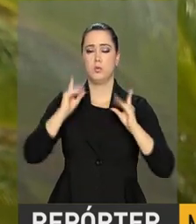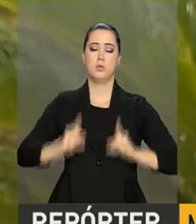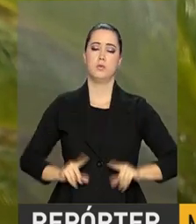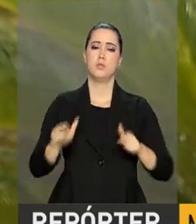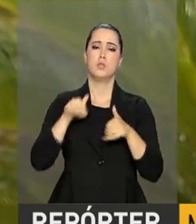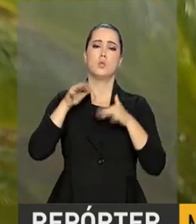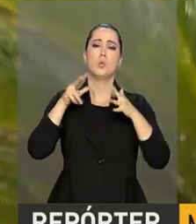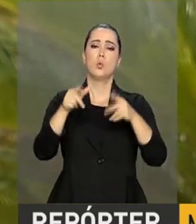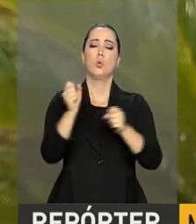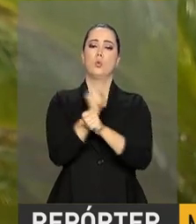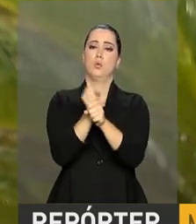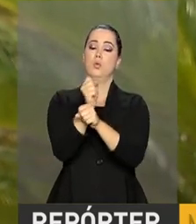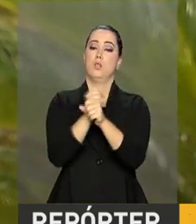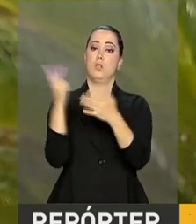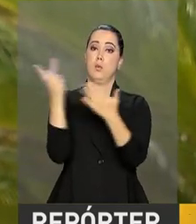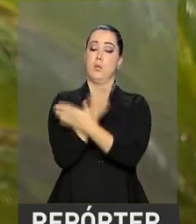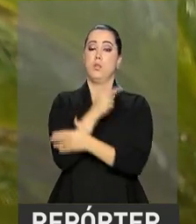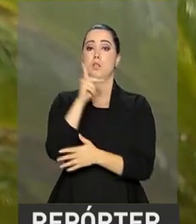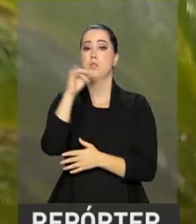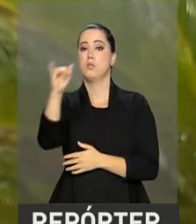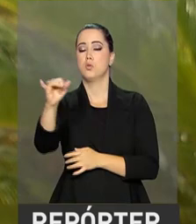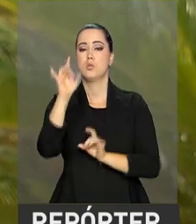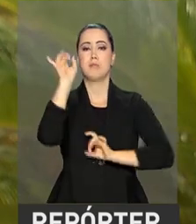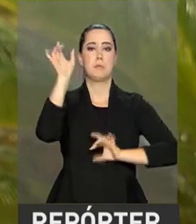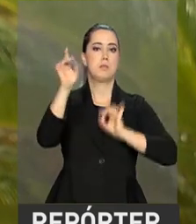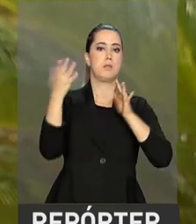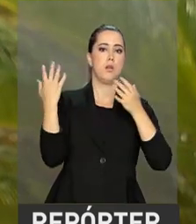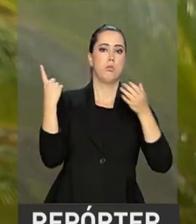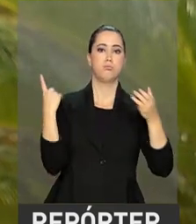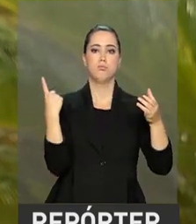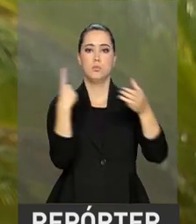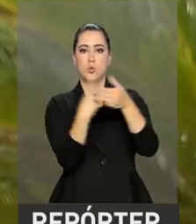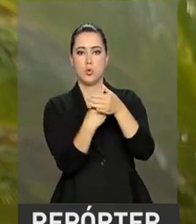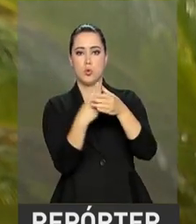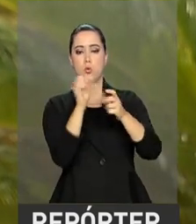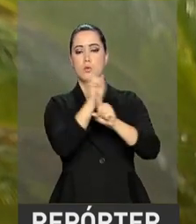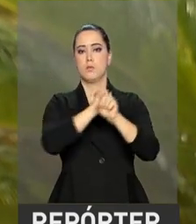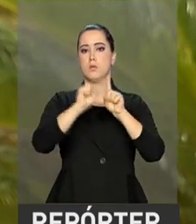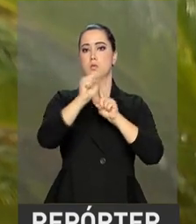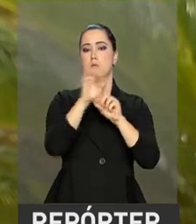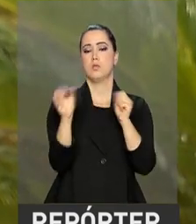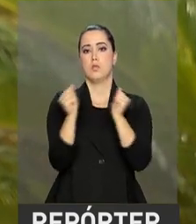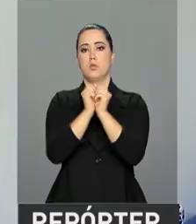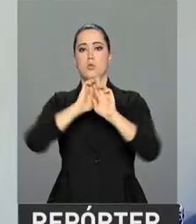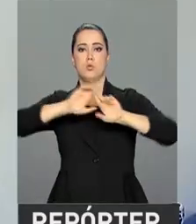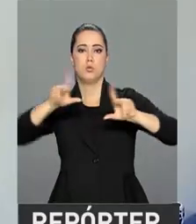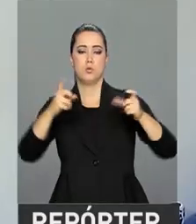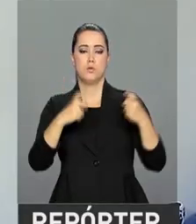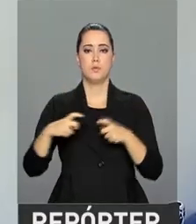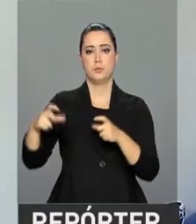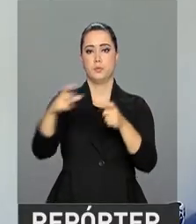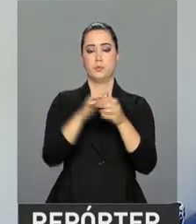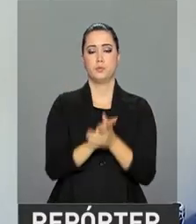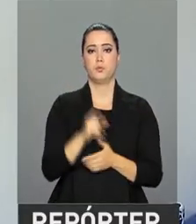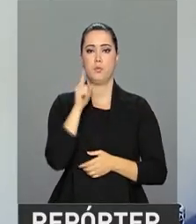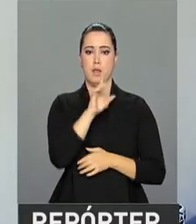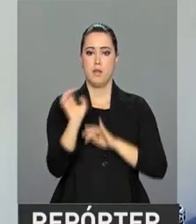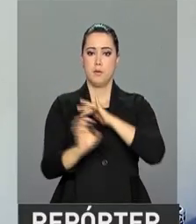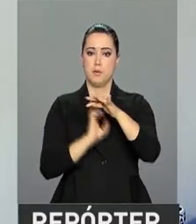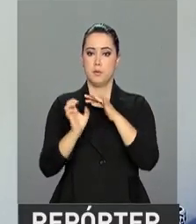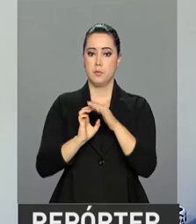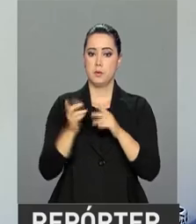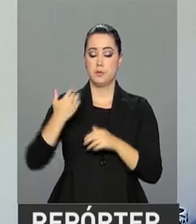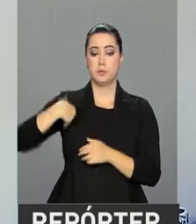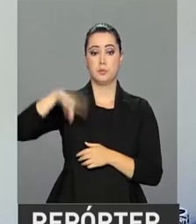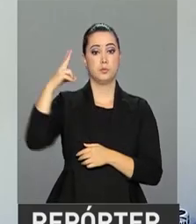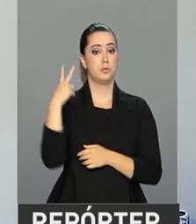e todo ano realiza o Dia D de Inclusão Social em parceria com várias instituições. A empresa de Cláudio